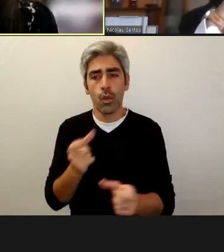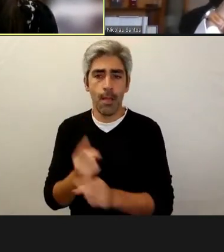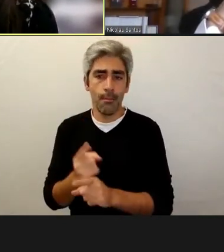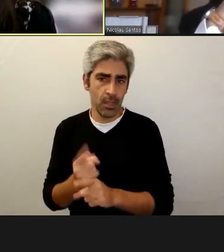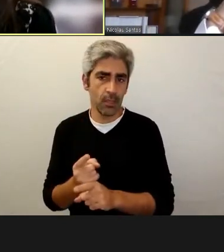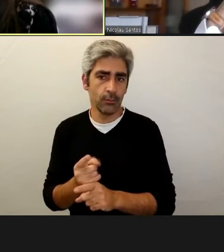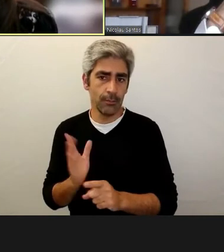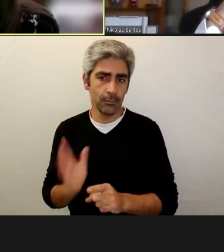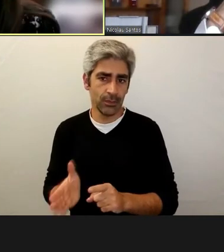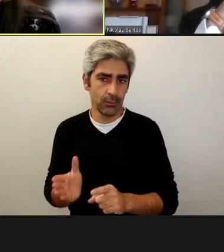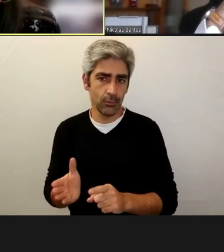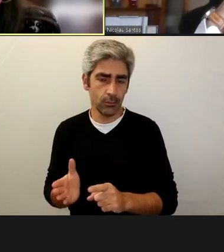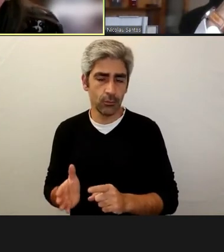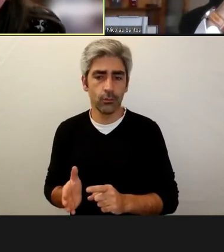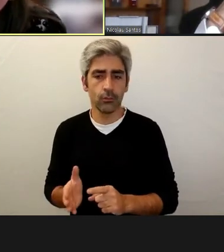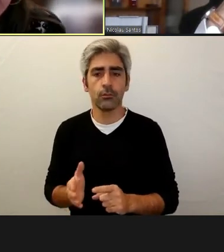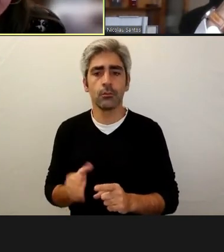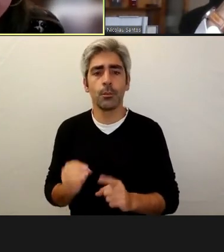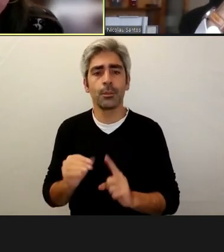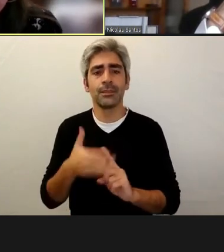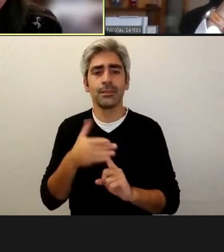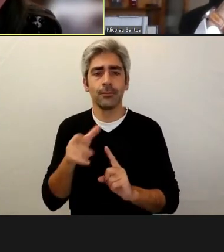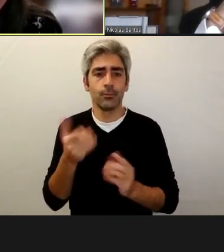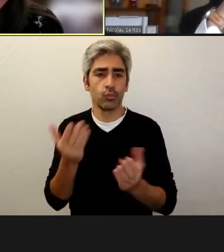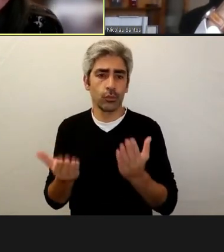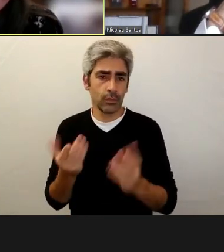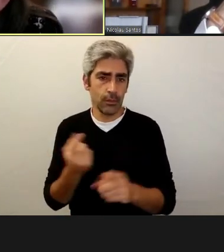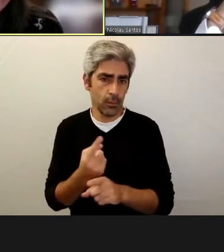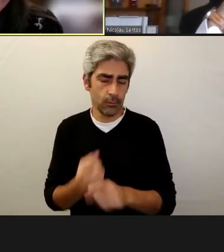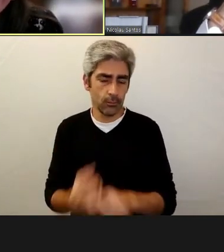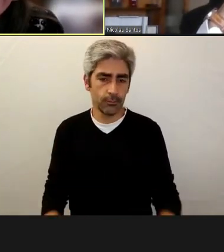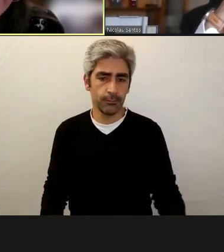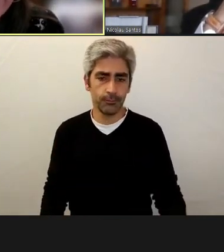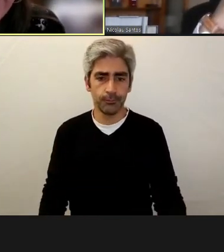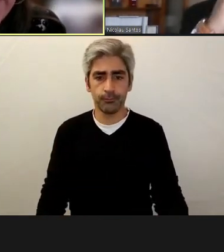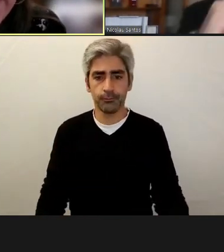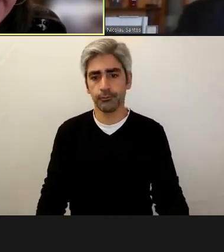mesma, designadamente pelo princípio da proporcionalidade.